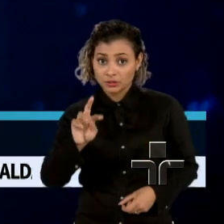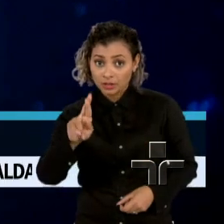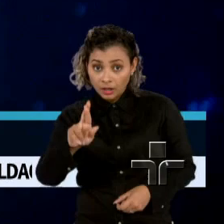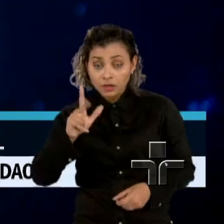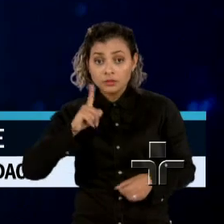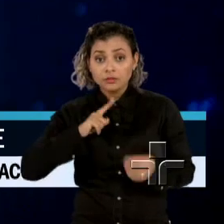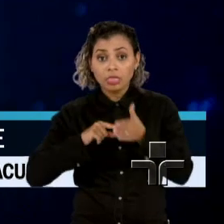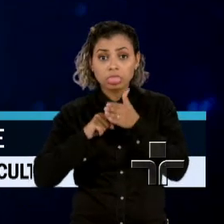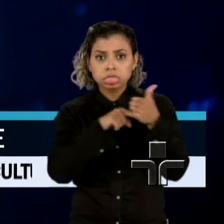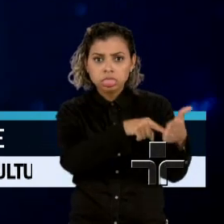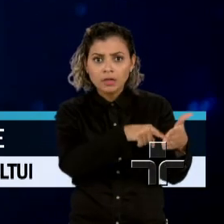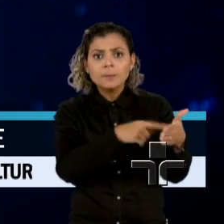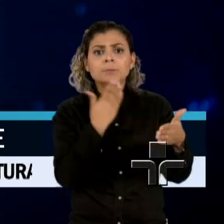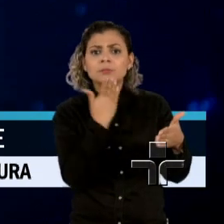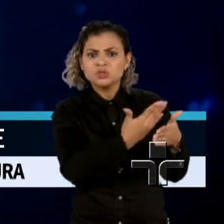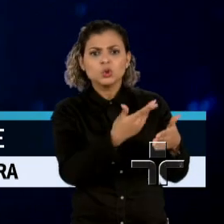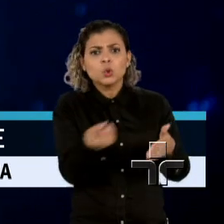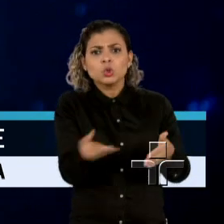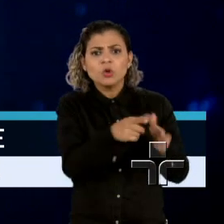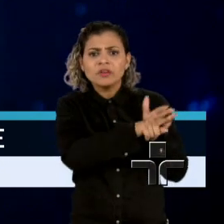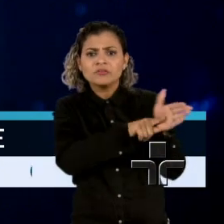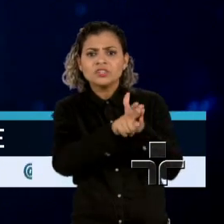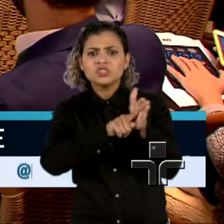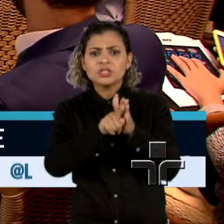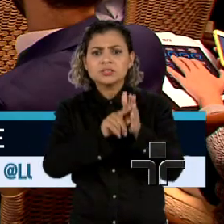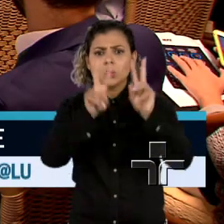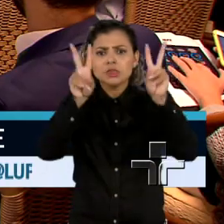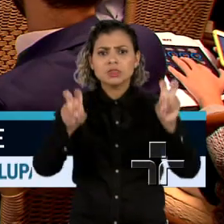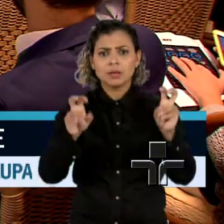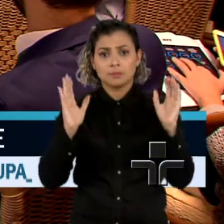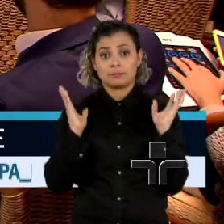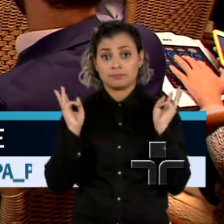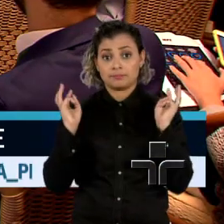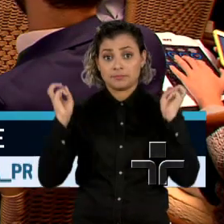e pediu um novo inquérito no caso Marielle Franco.